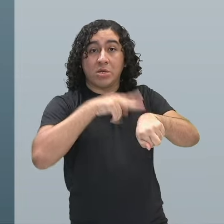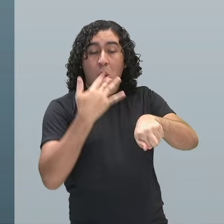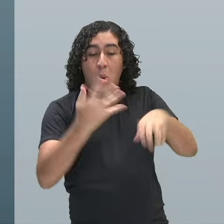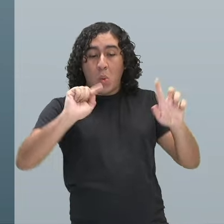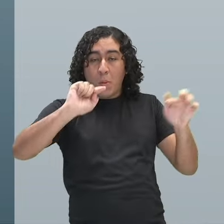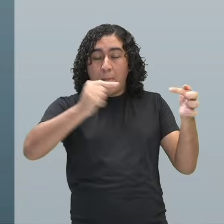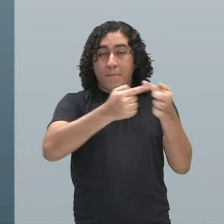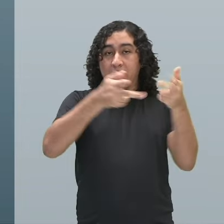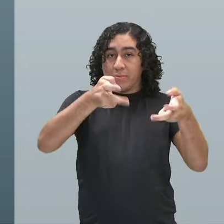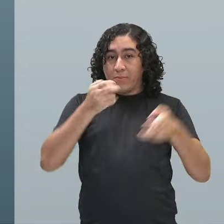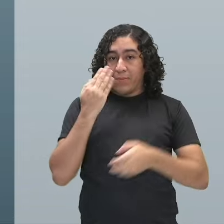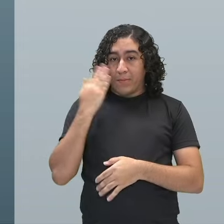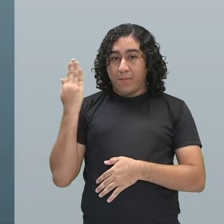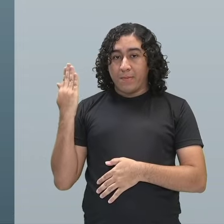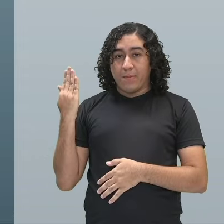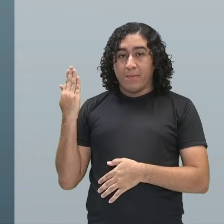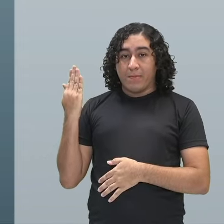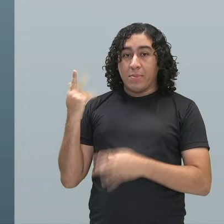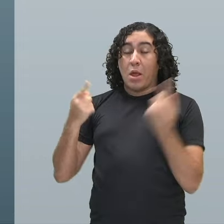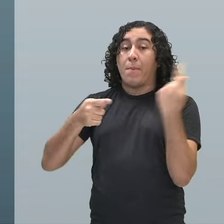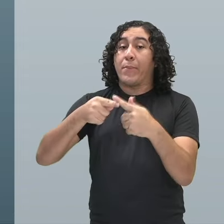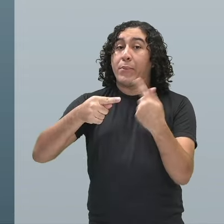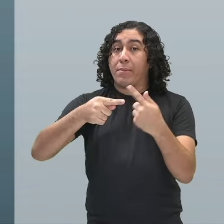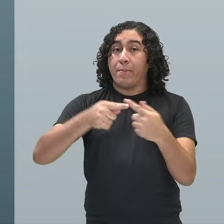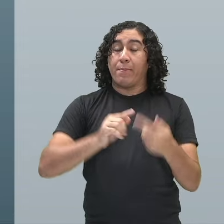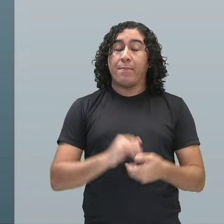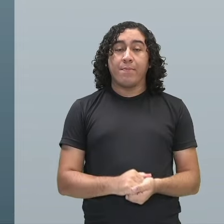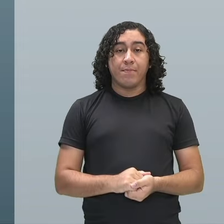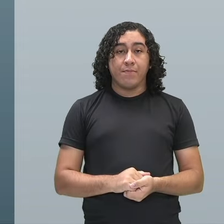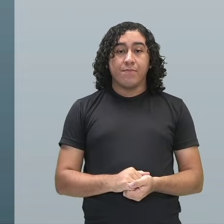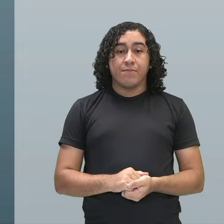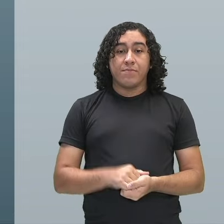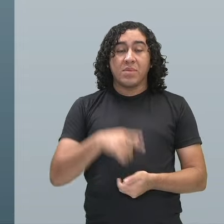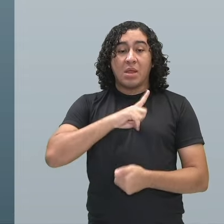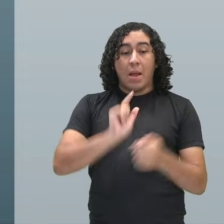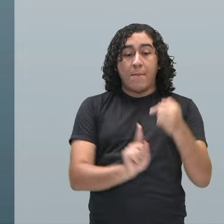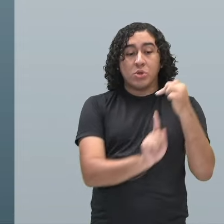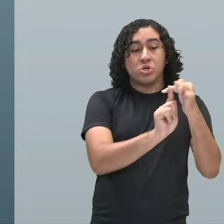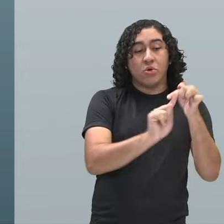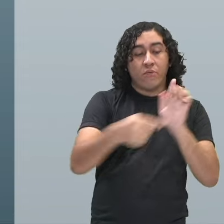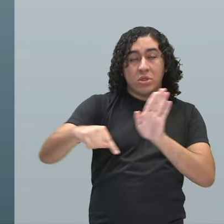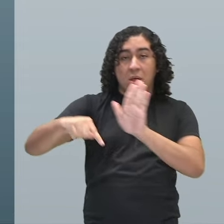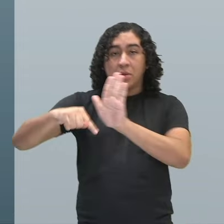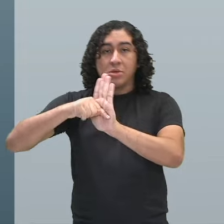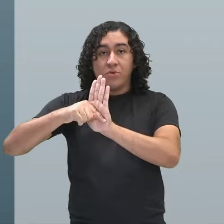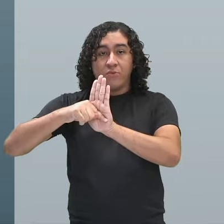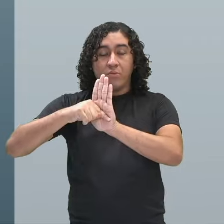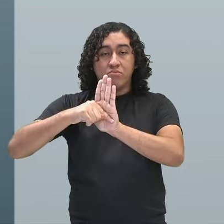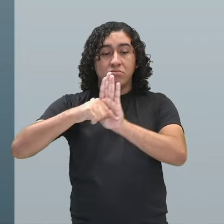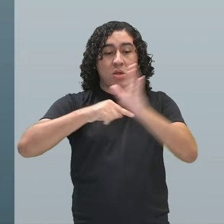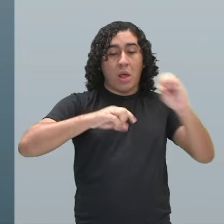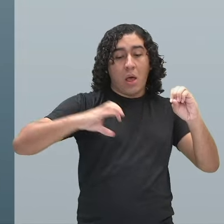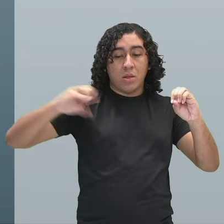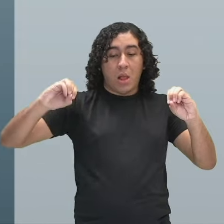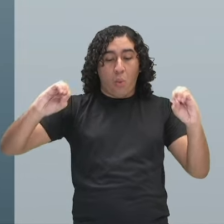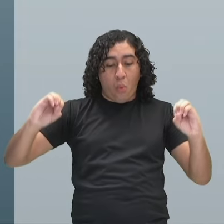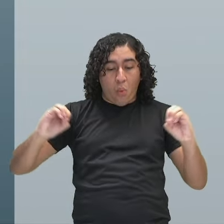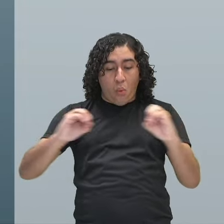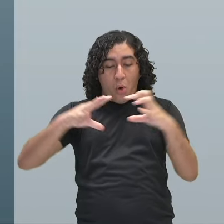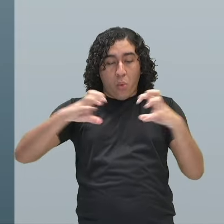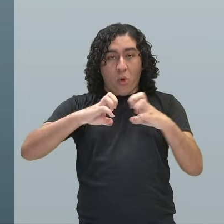laranja. Isso porque nós temos cargas positivas e negativas ali. Por isso que um lado